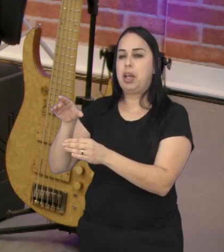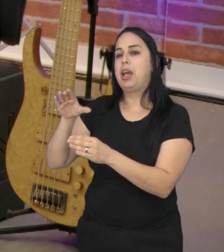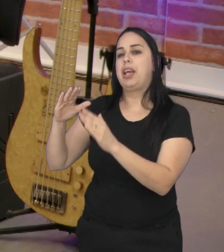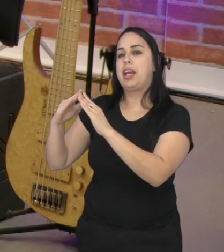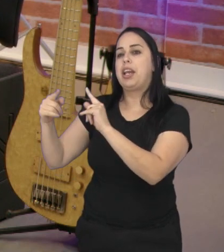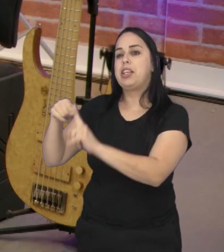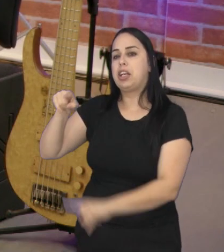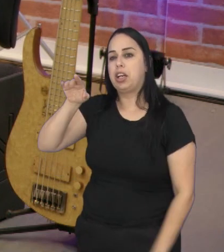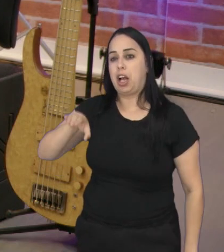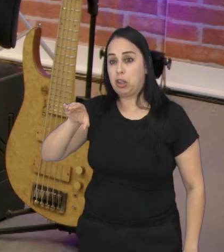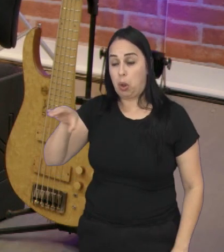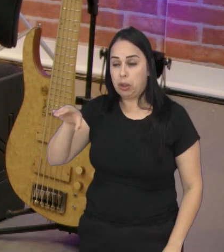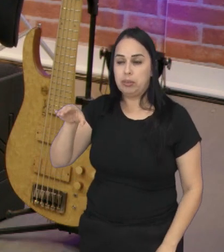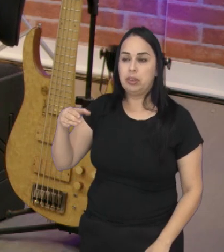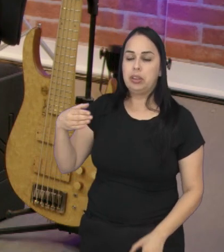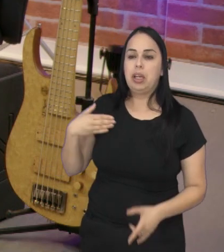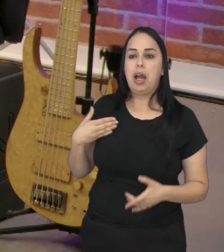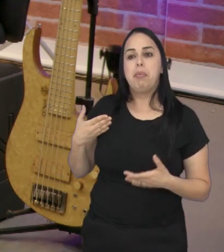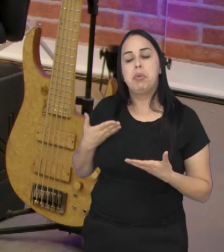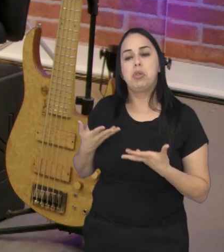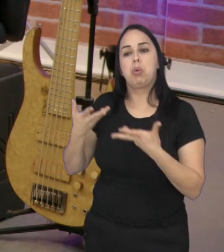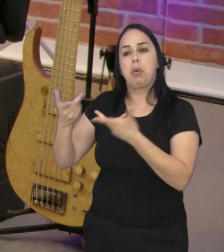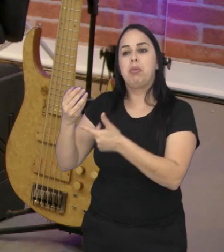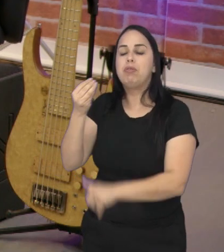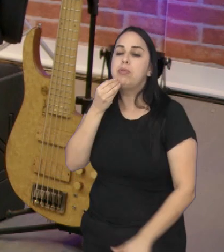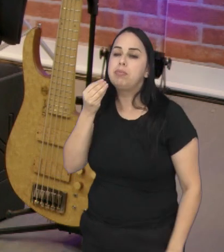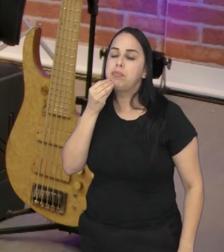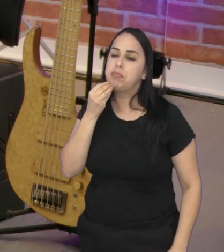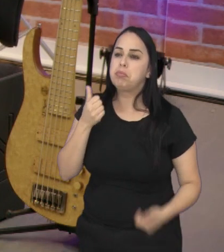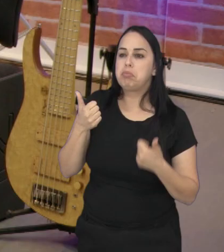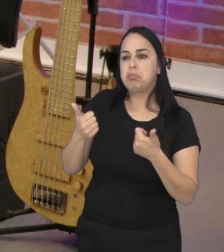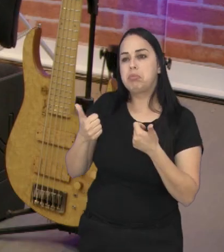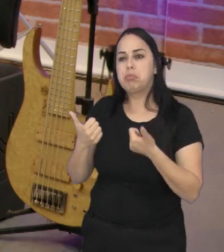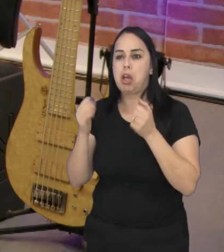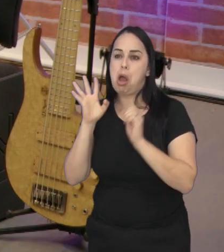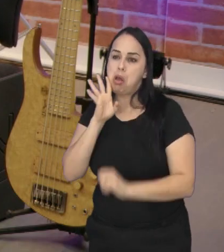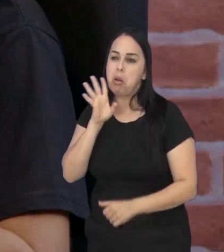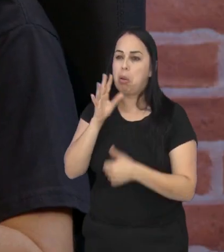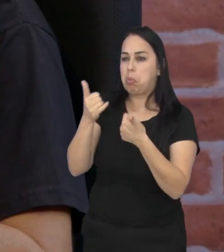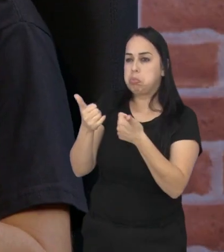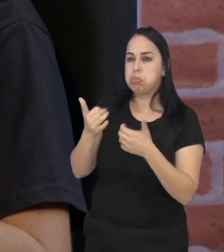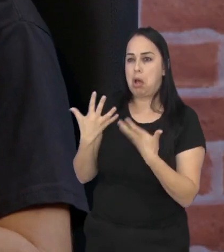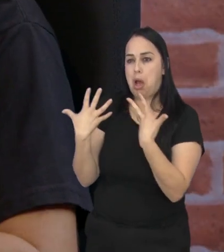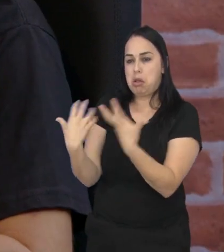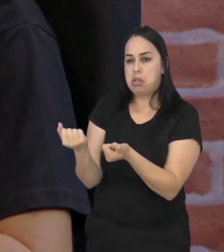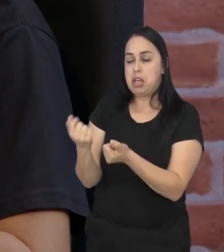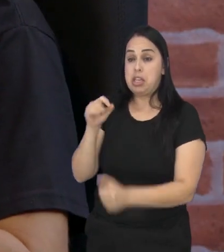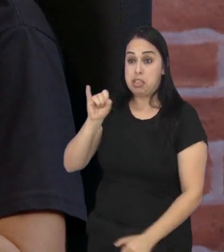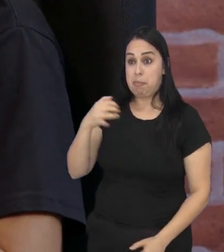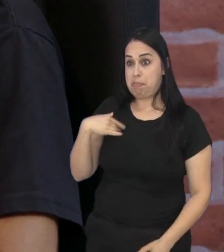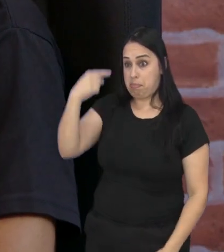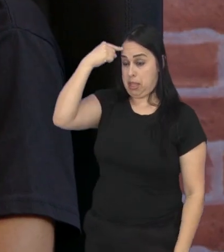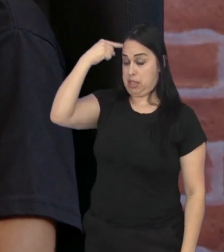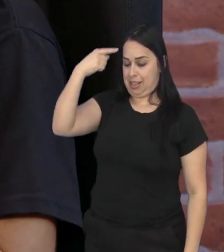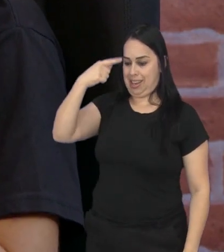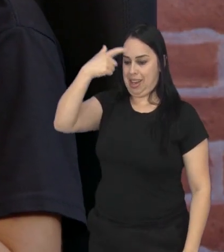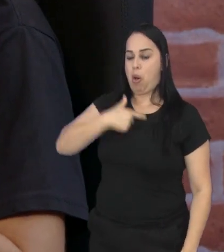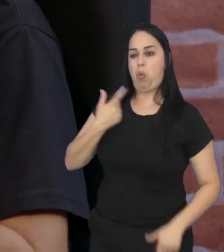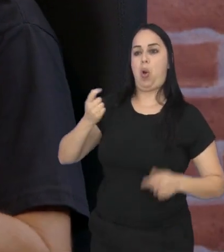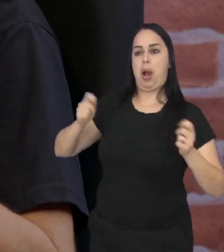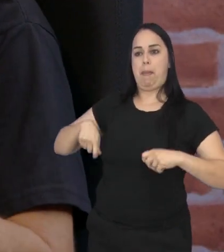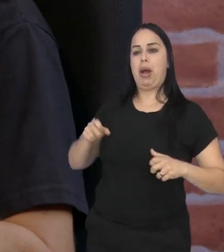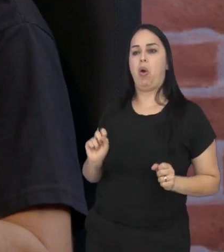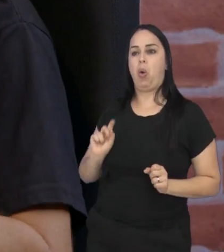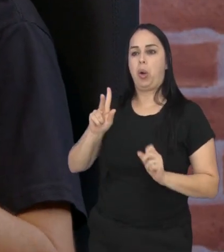Igreja Católica. Ele falou, tô saindo, quer fazer o teste? E aí eu falei, pô, legal, se você acha que eu tenho competência para isso, vamos